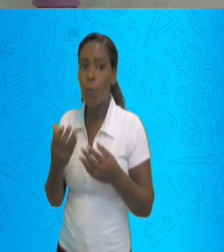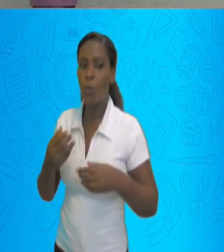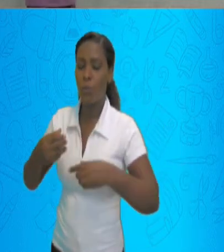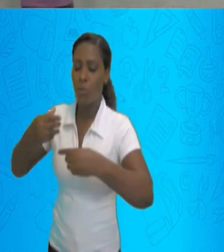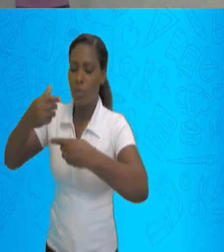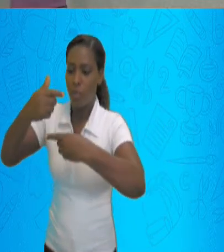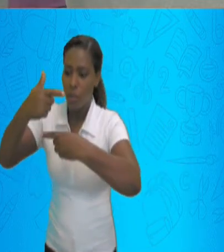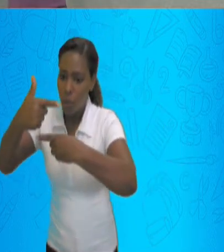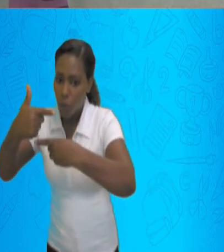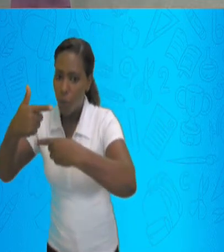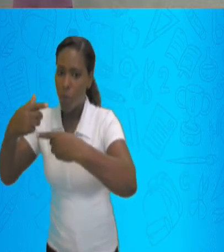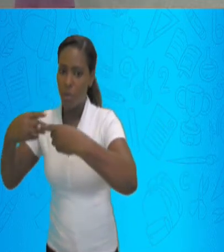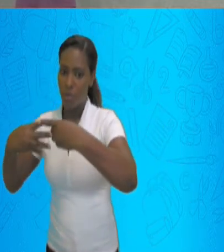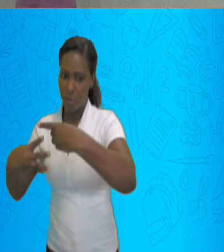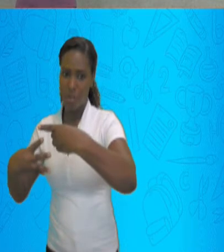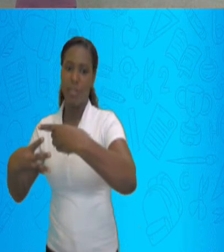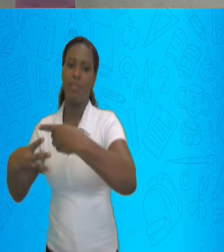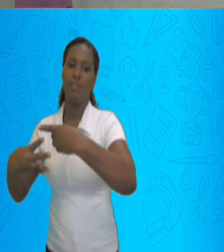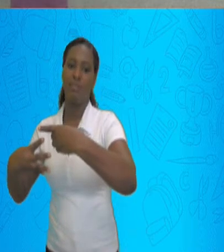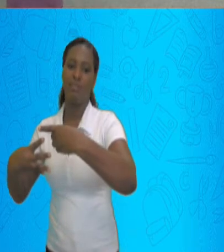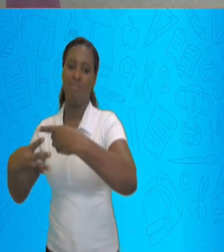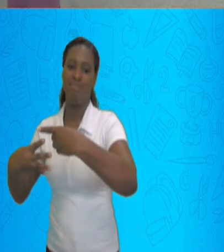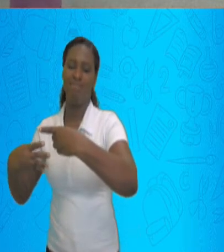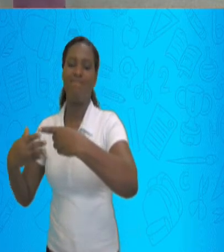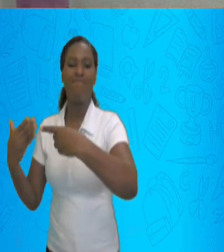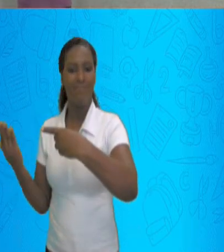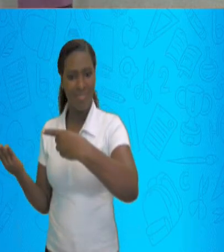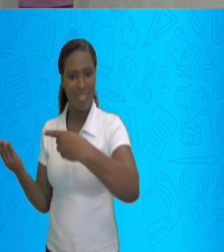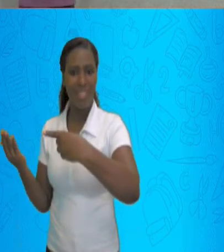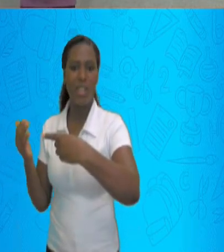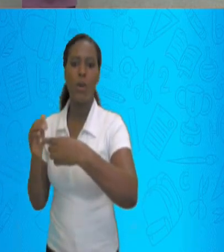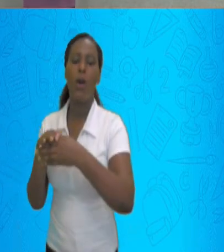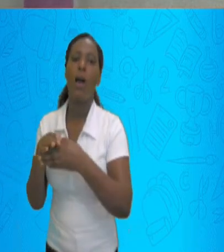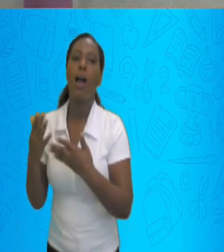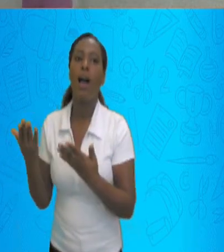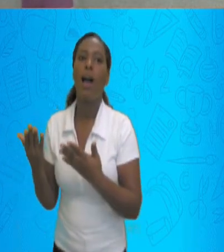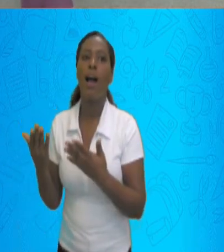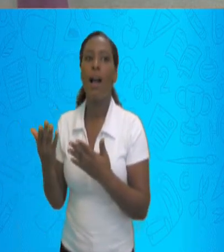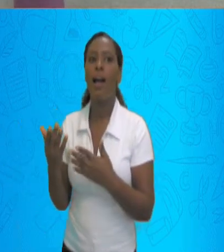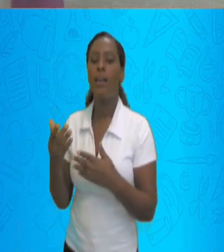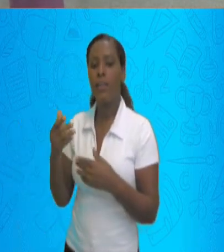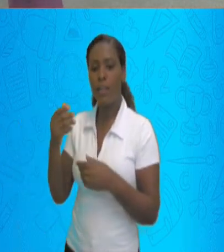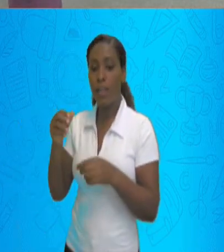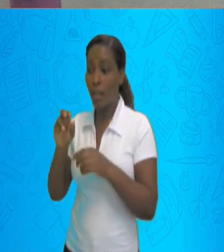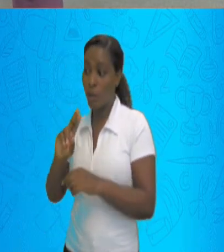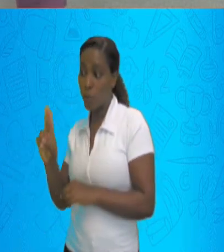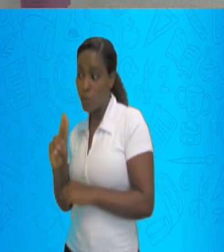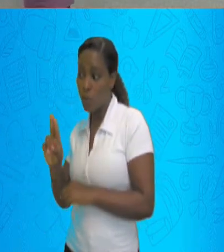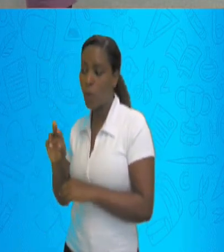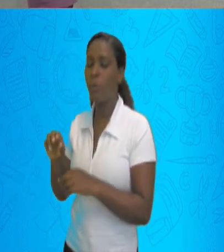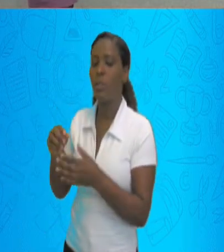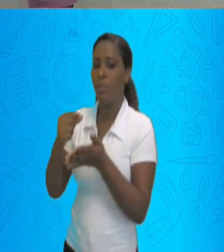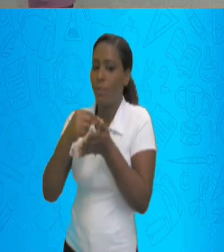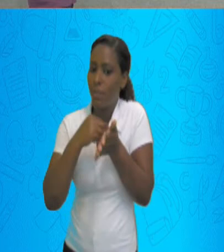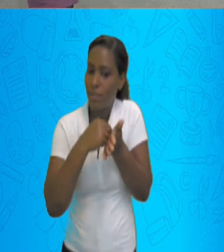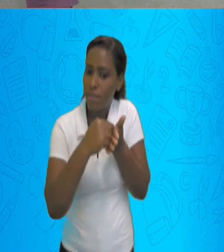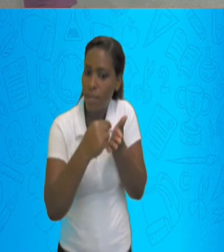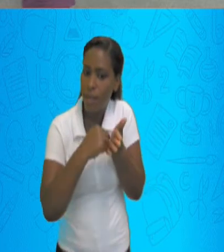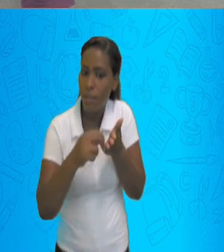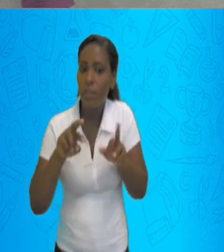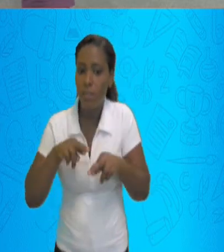2/4. E aí eu pluralizo o número do denominador, a fala e a escrita. Tenho aqui